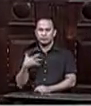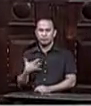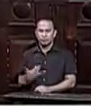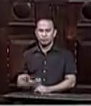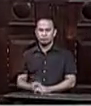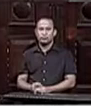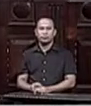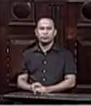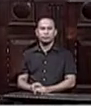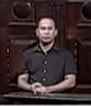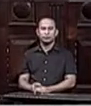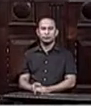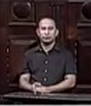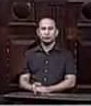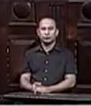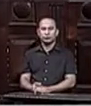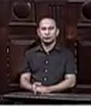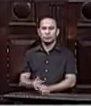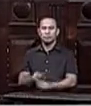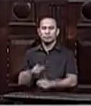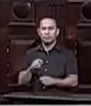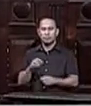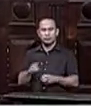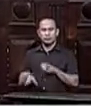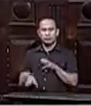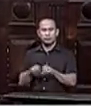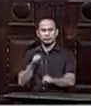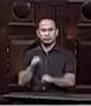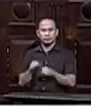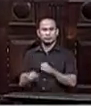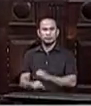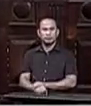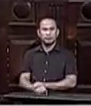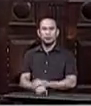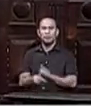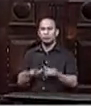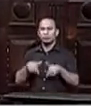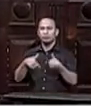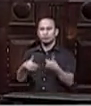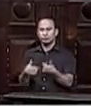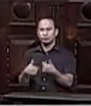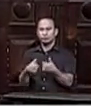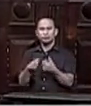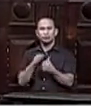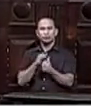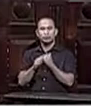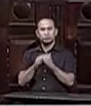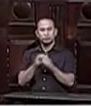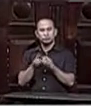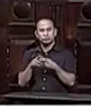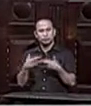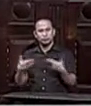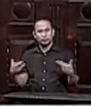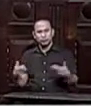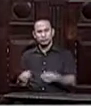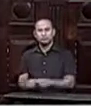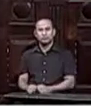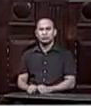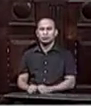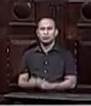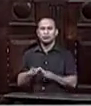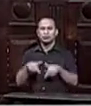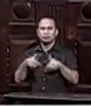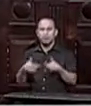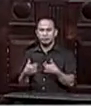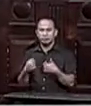como formação do ser humano. Por isso, a prática esportiva e a realização de exercícios físicos é tão difundida em nosso